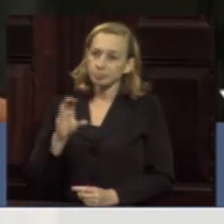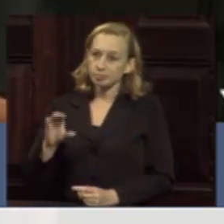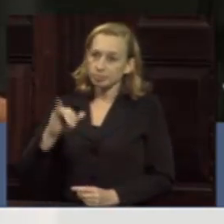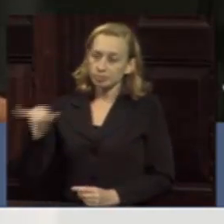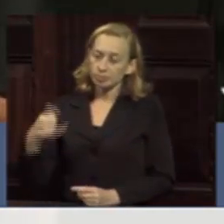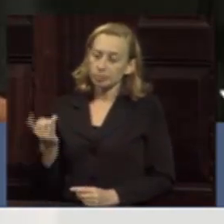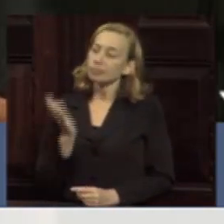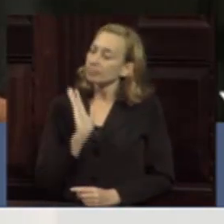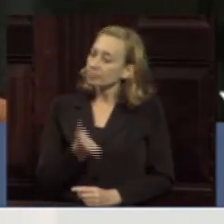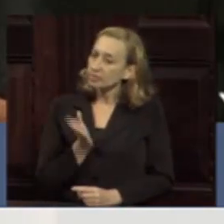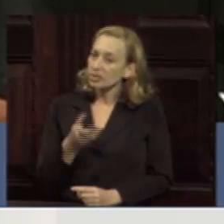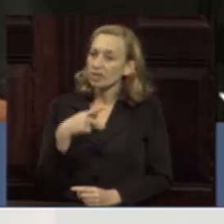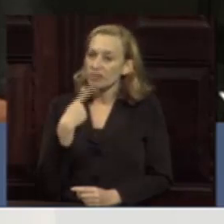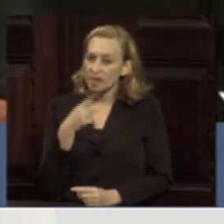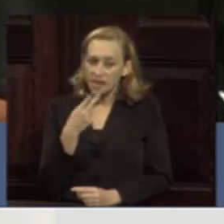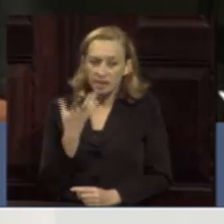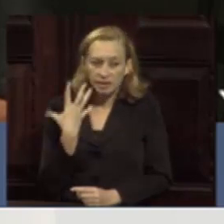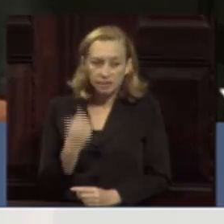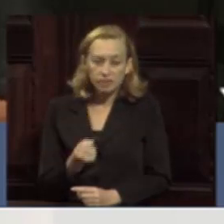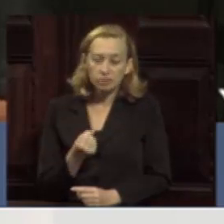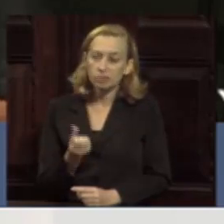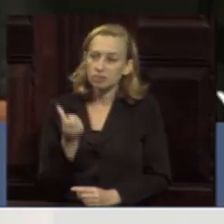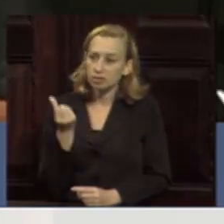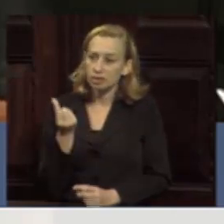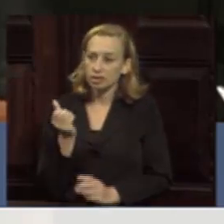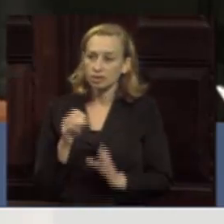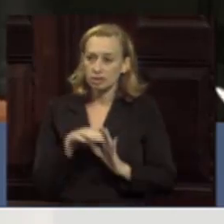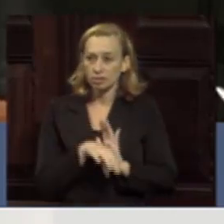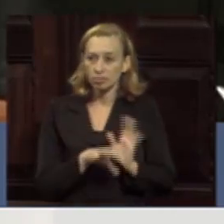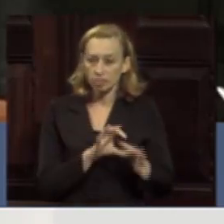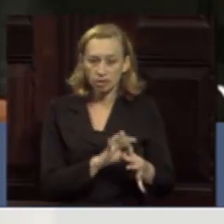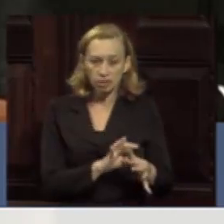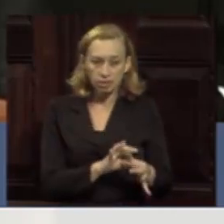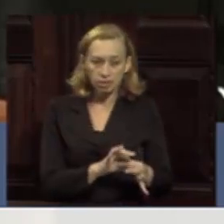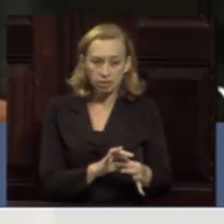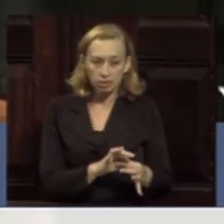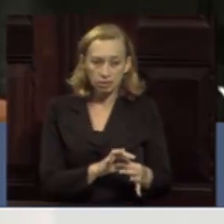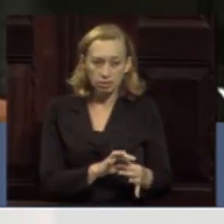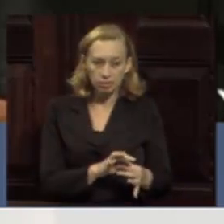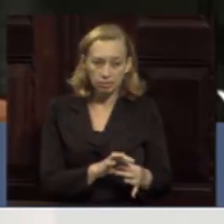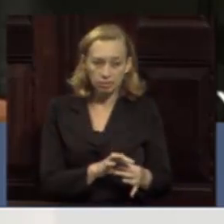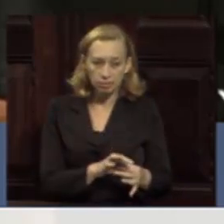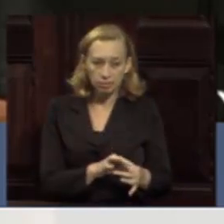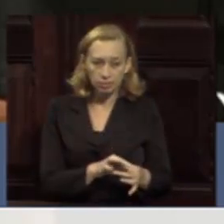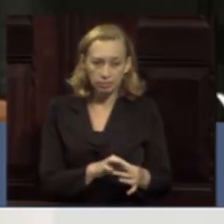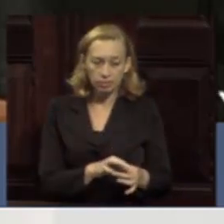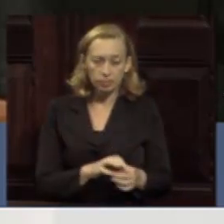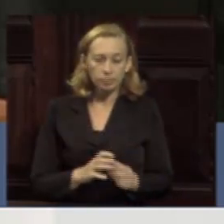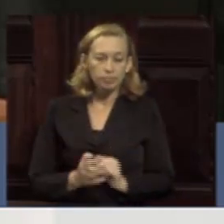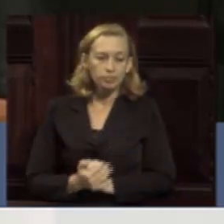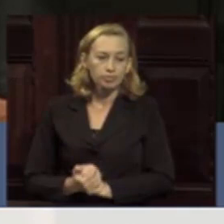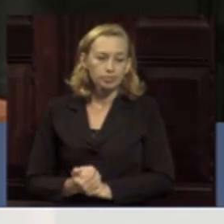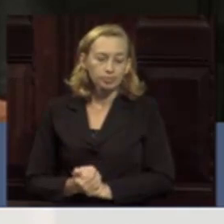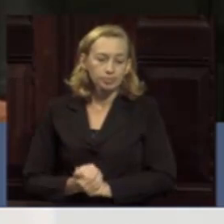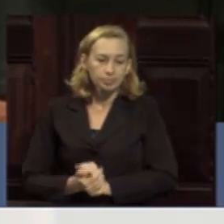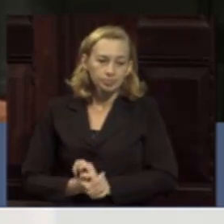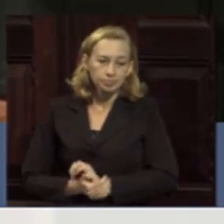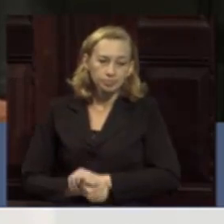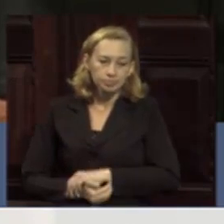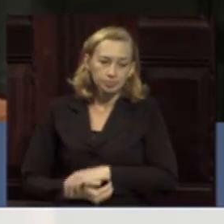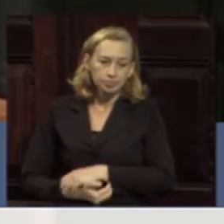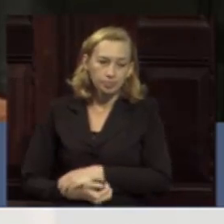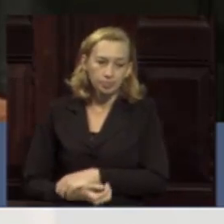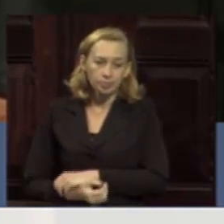parecer favorável a 6 emendas. Ainda a despeito de que a Comissão da Mulher faça uma subemenda, a